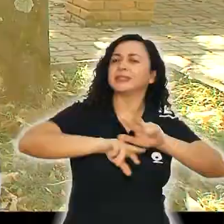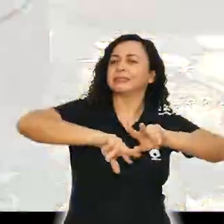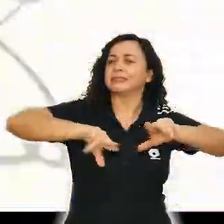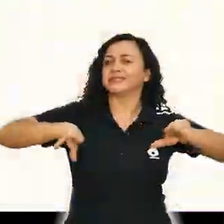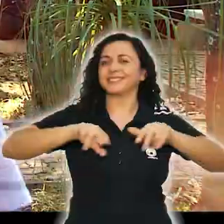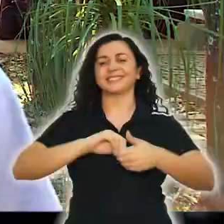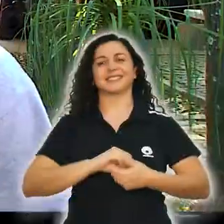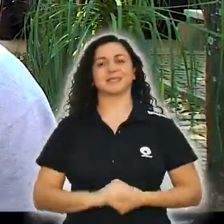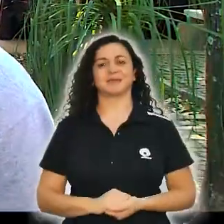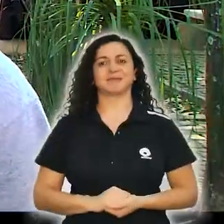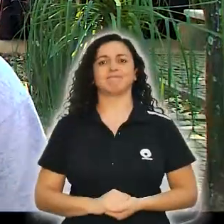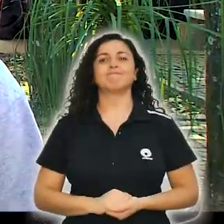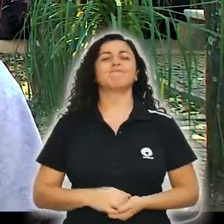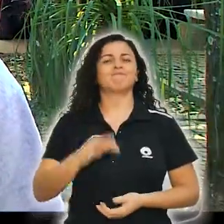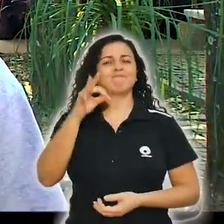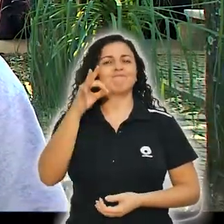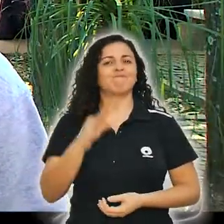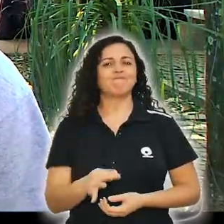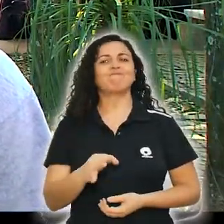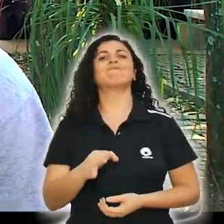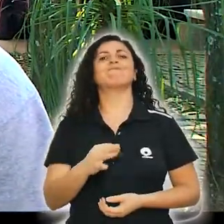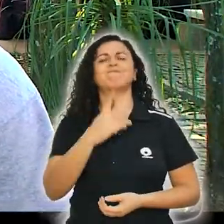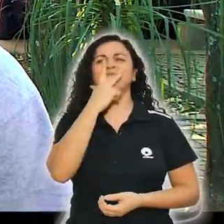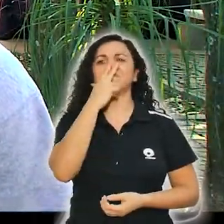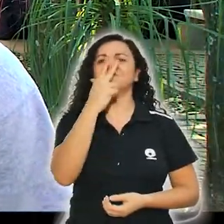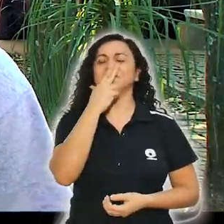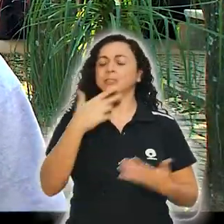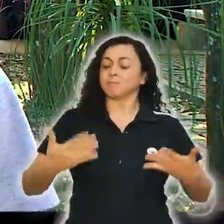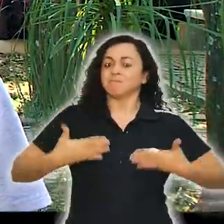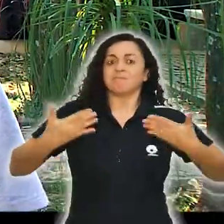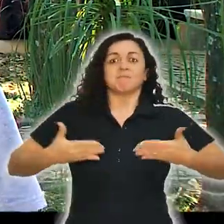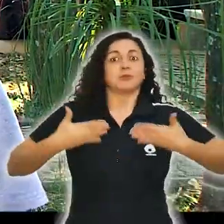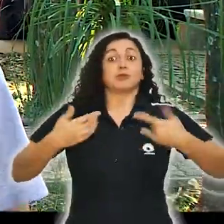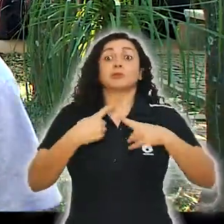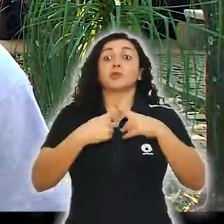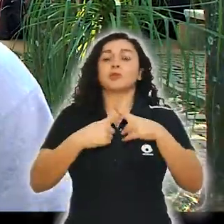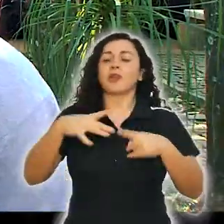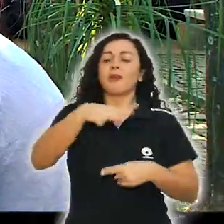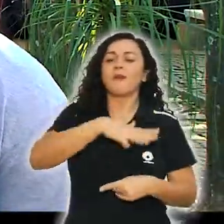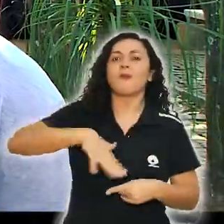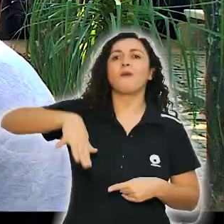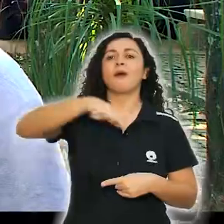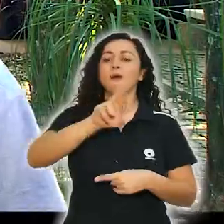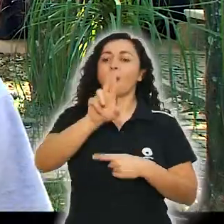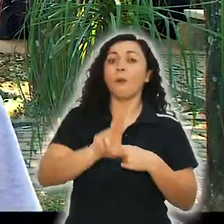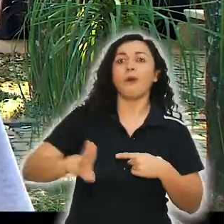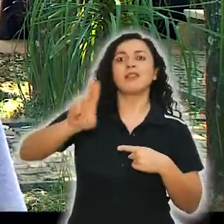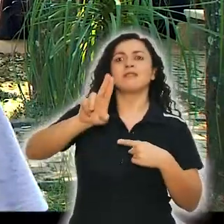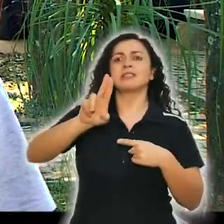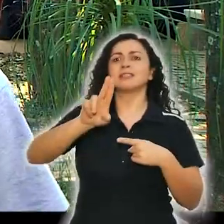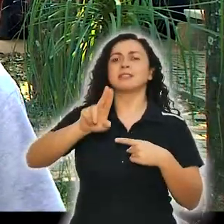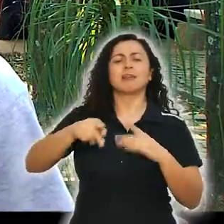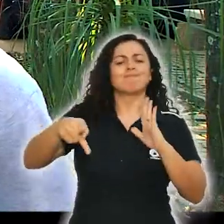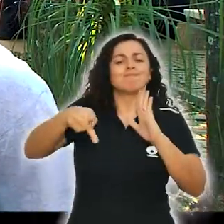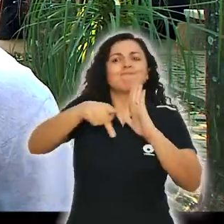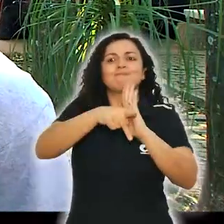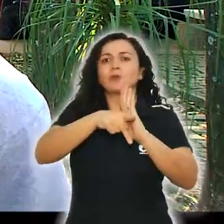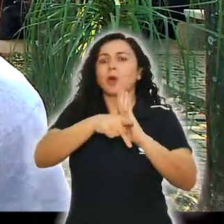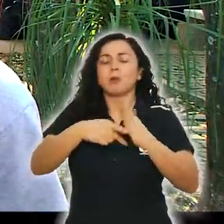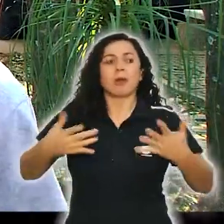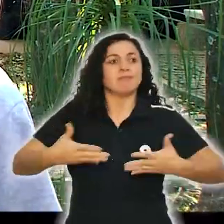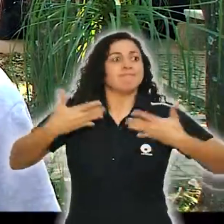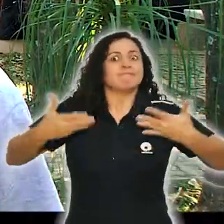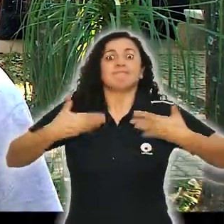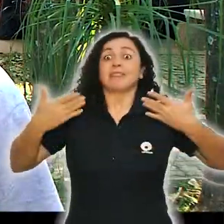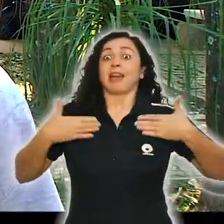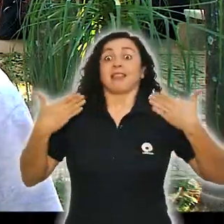gente viu. Olha, sinceramente, eu acho que é uma boa motivação, porque é um ambiente, o ambiente universitário é muito característico, sabe, muito empolgante,